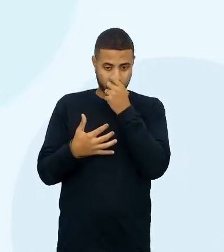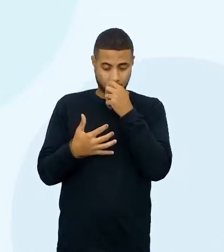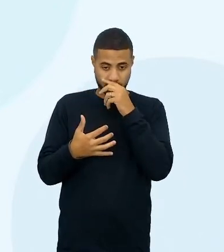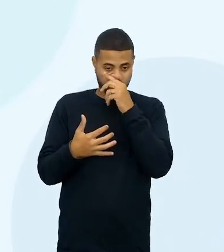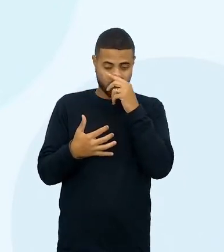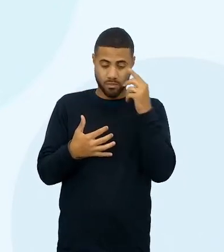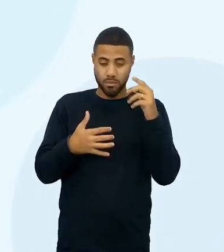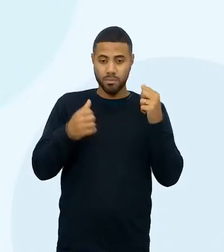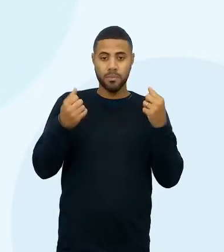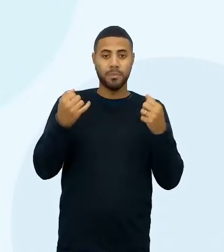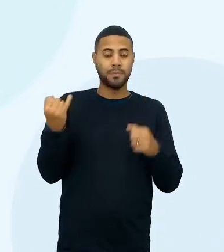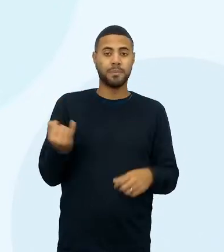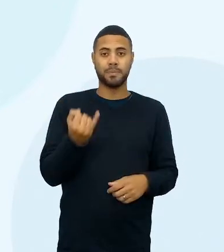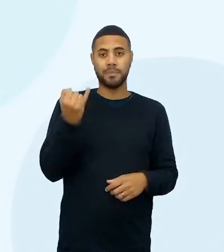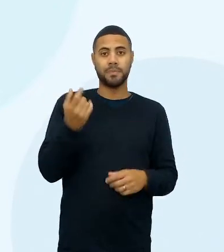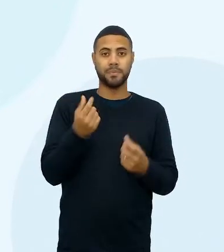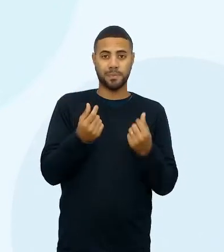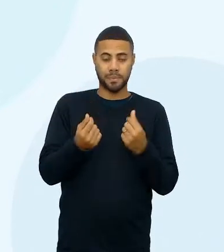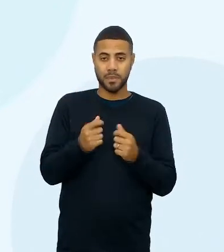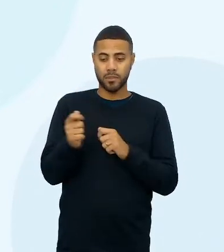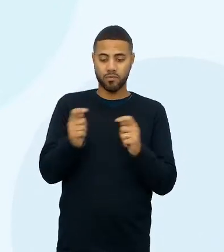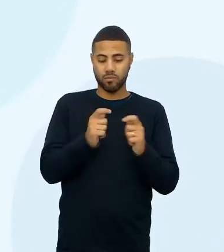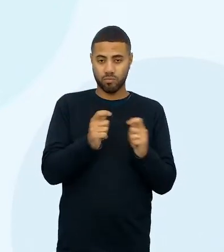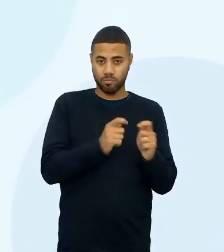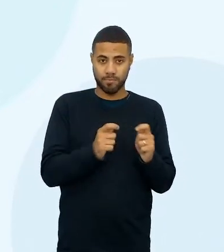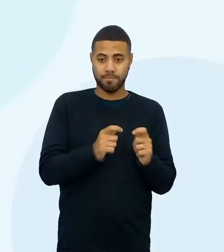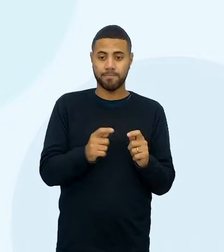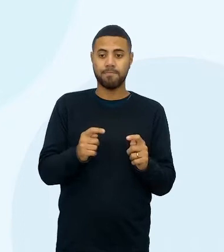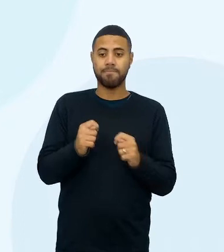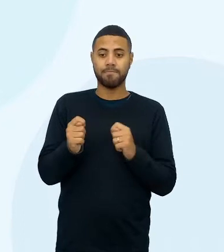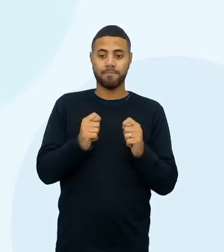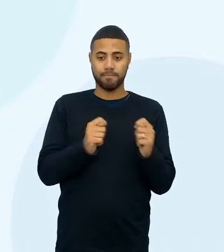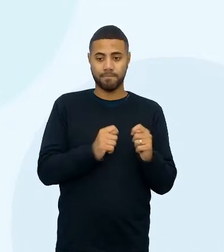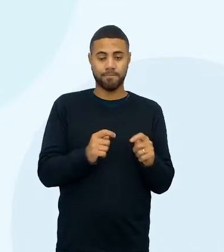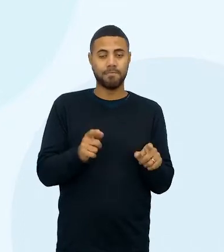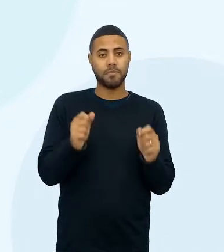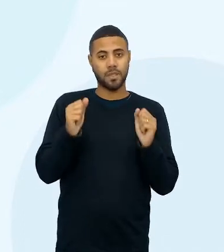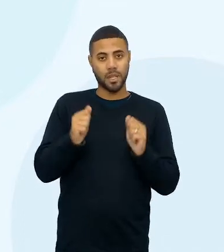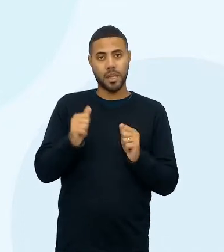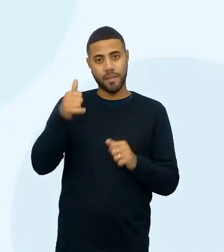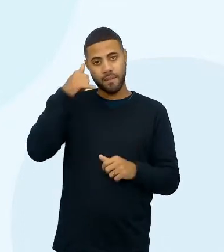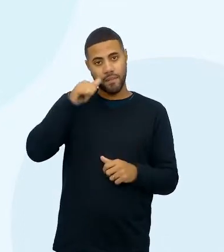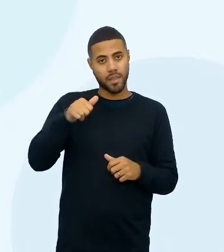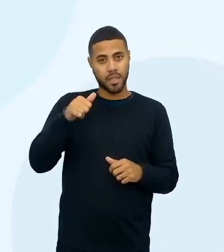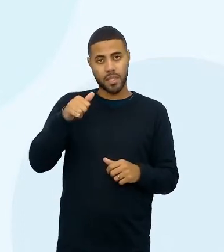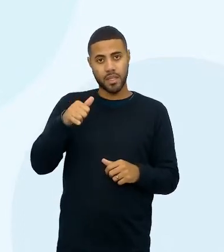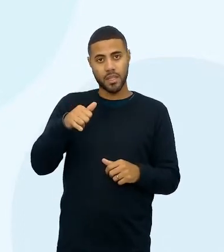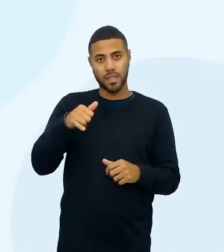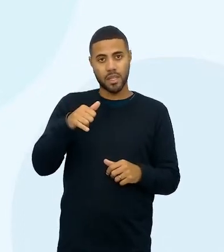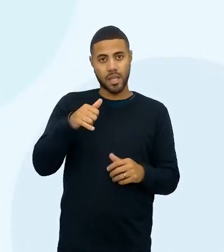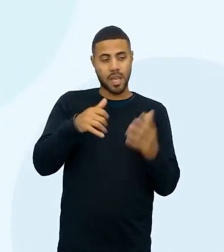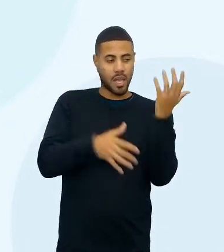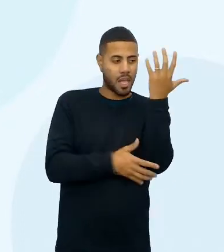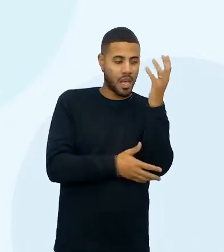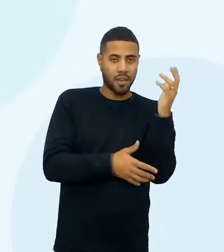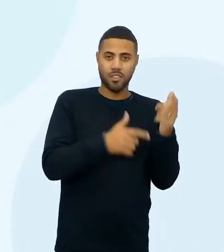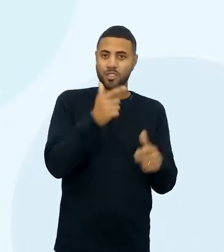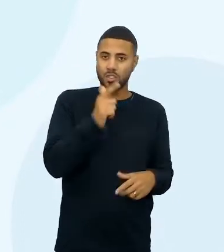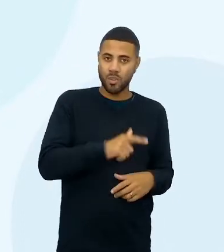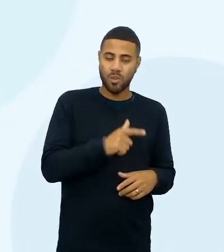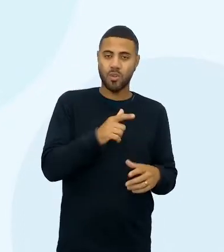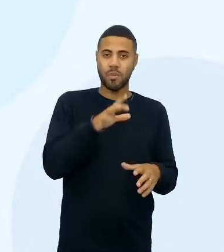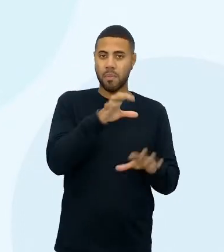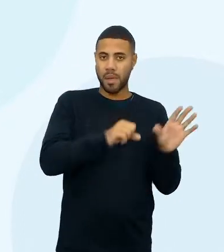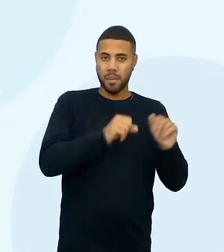poupar dinheiro, ser uma economia, você evita de tirar recursos do meio ambiente, insumos do